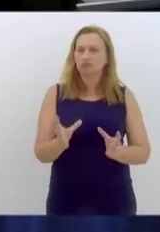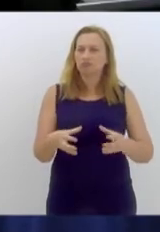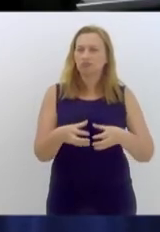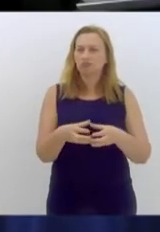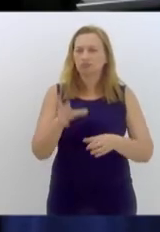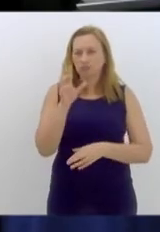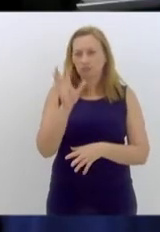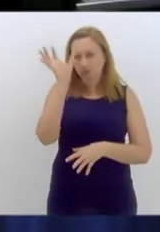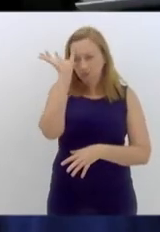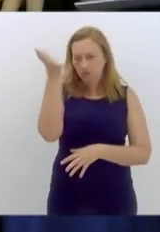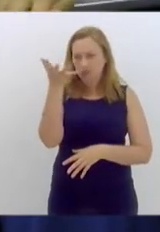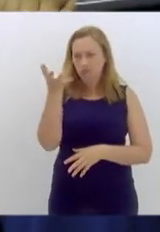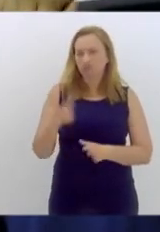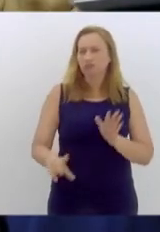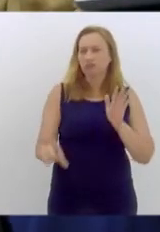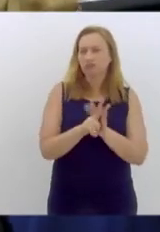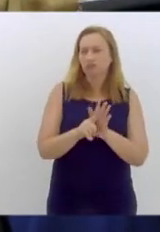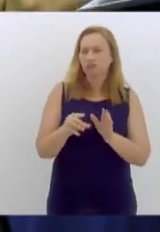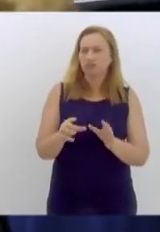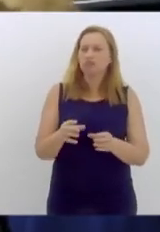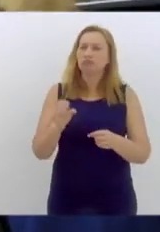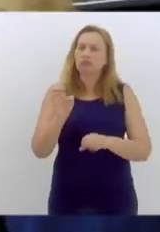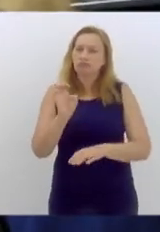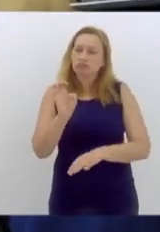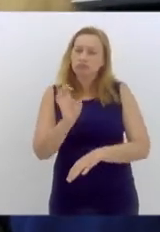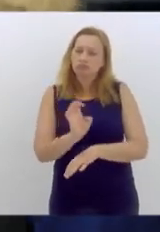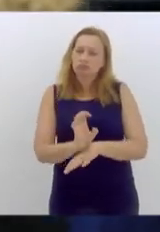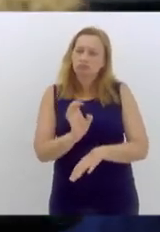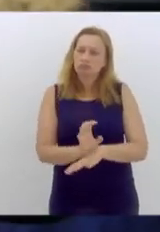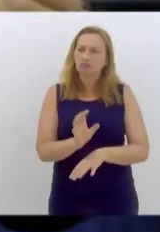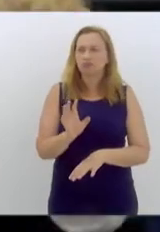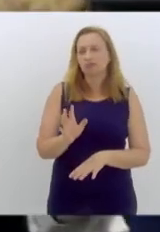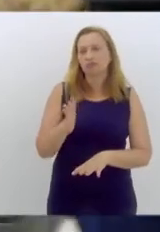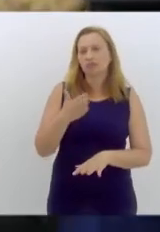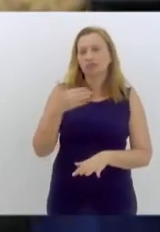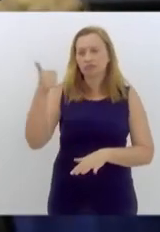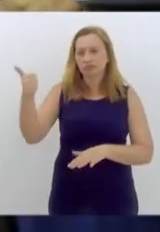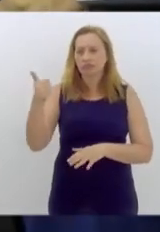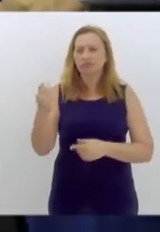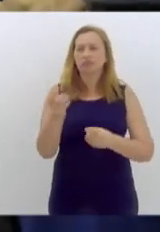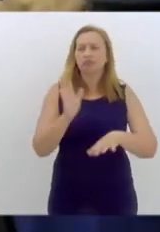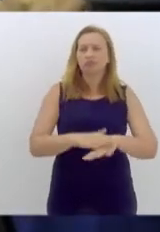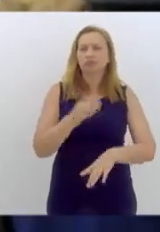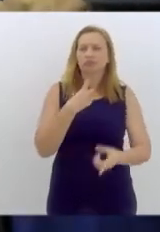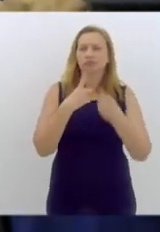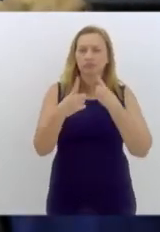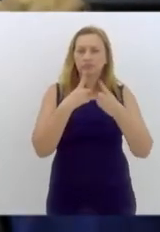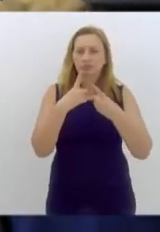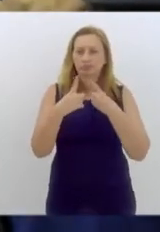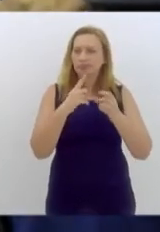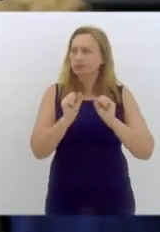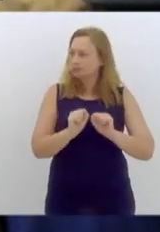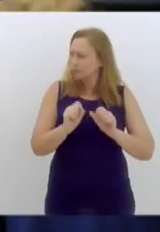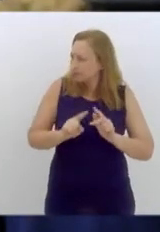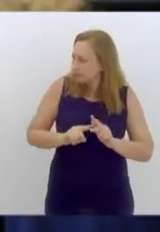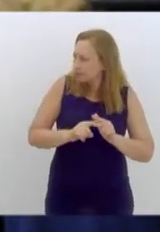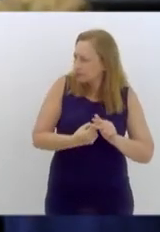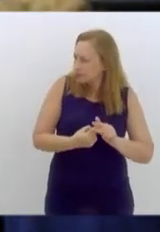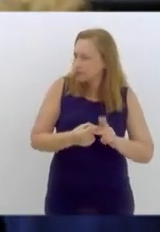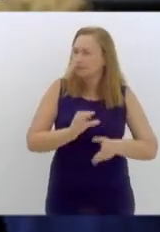estadual, é um remédio muito melhor, que permite, né, mais amplitude de debates, e para que seja mudada